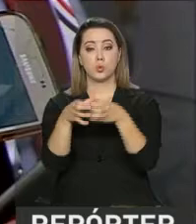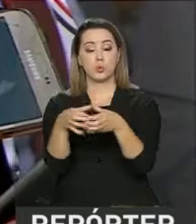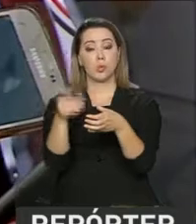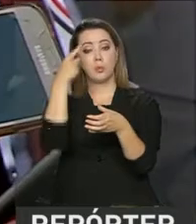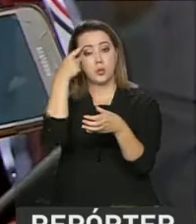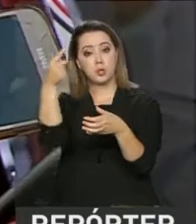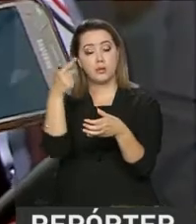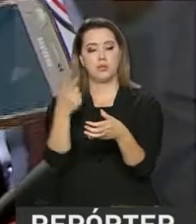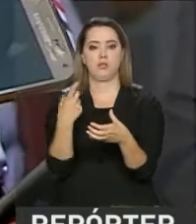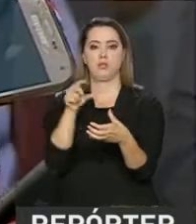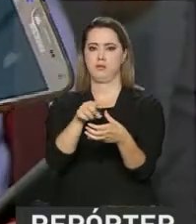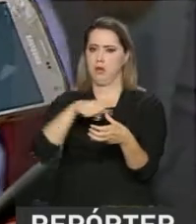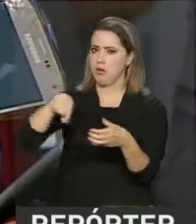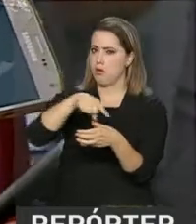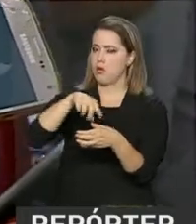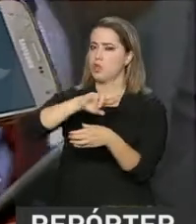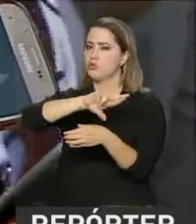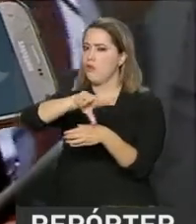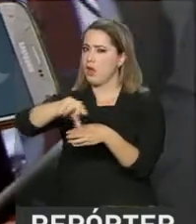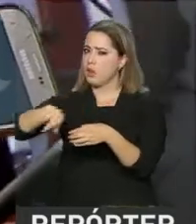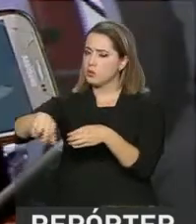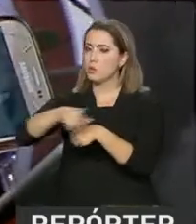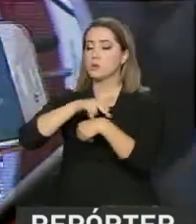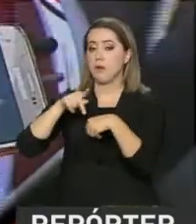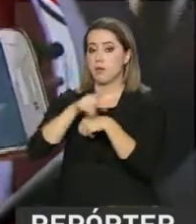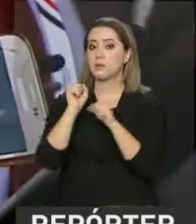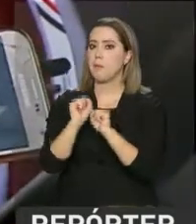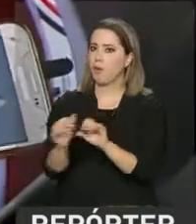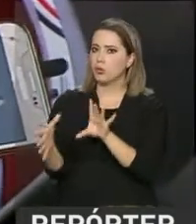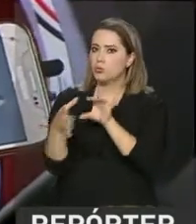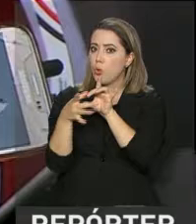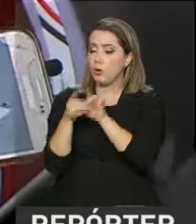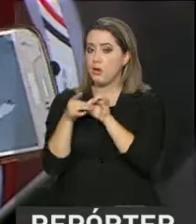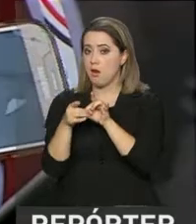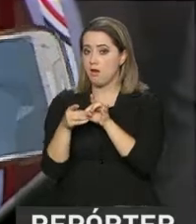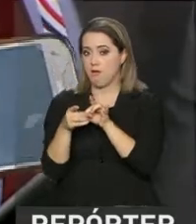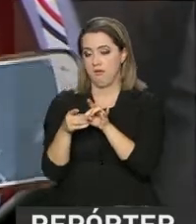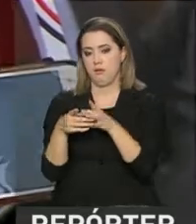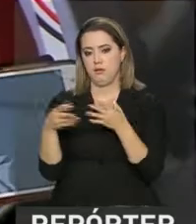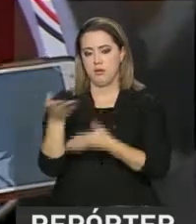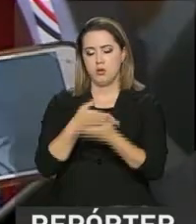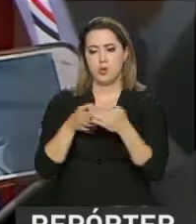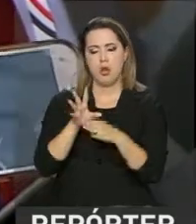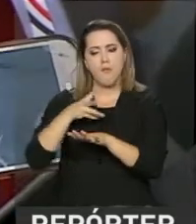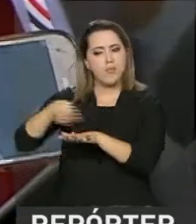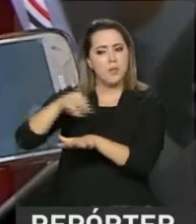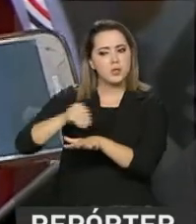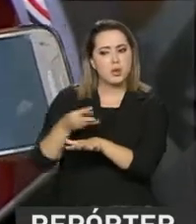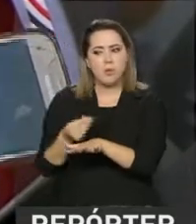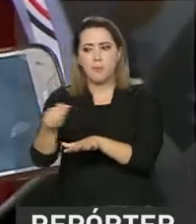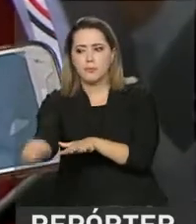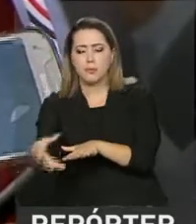agências centrais de inteligência dos vários países pudessem se conectar para trocar informações